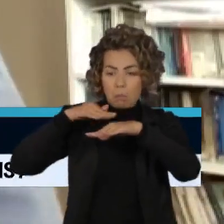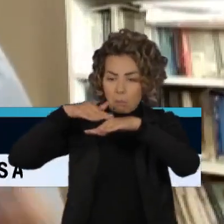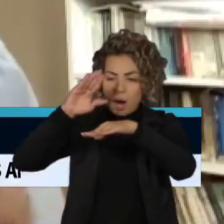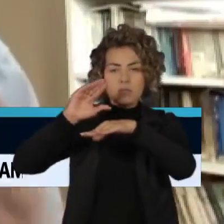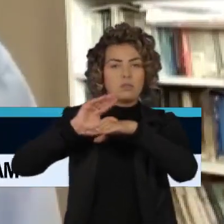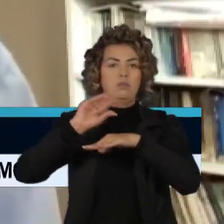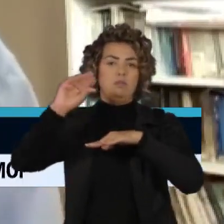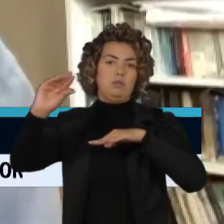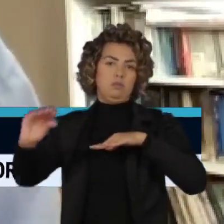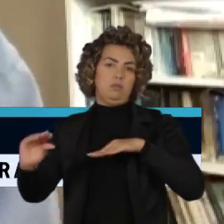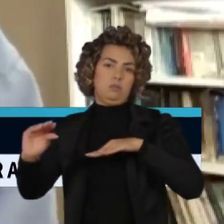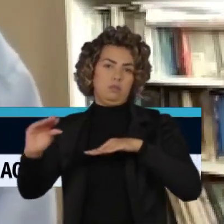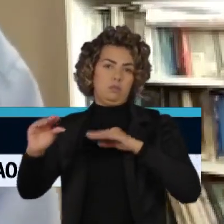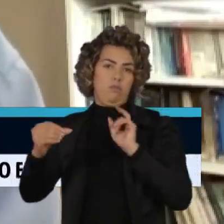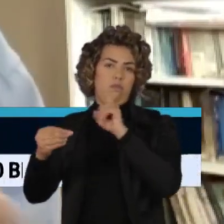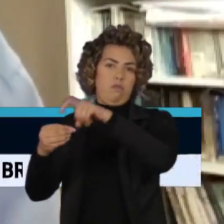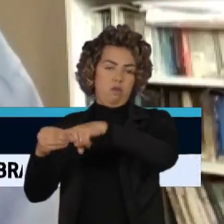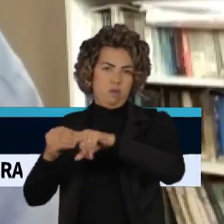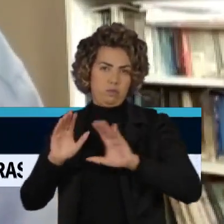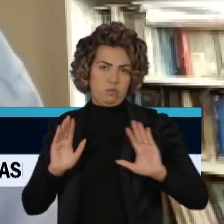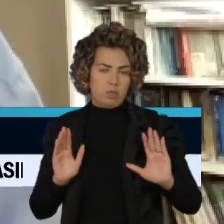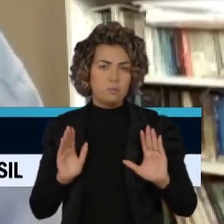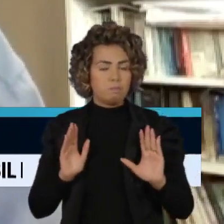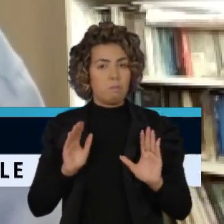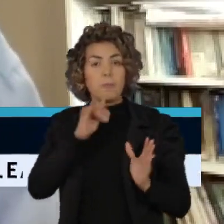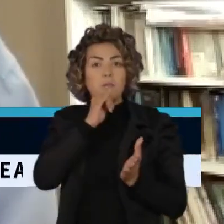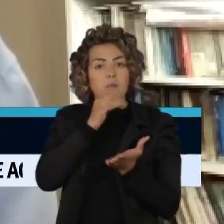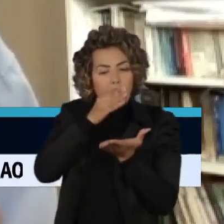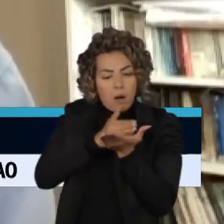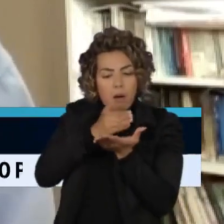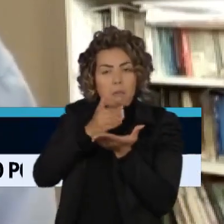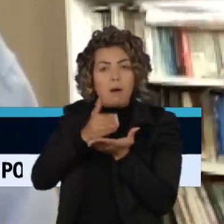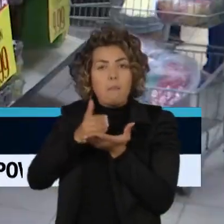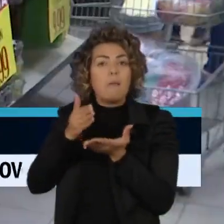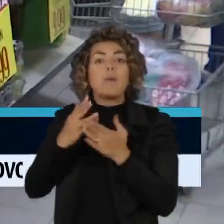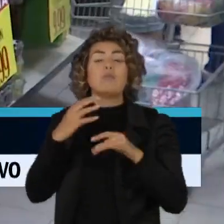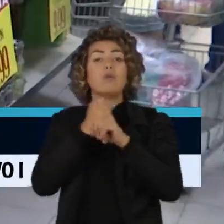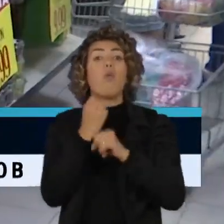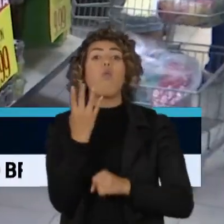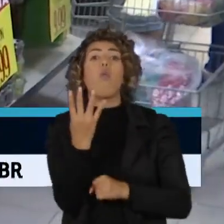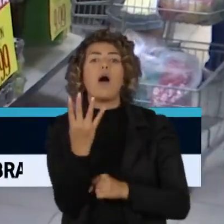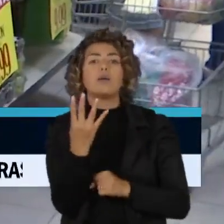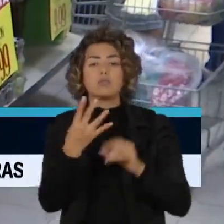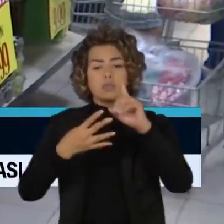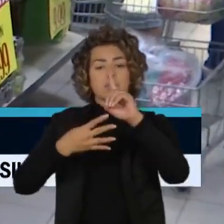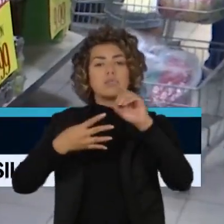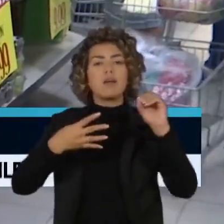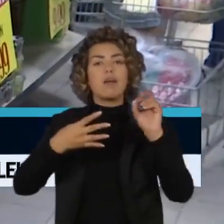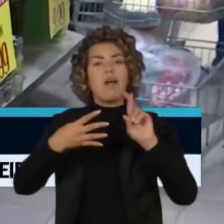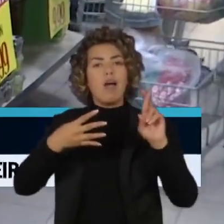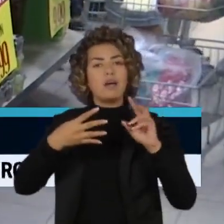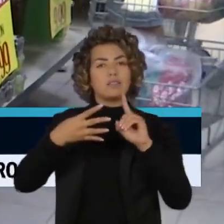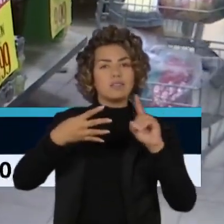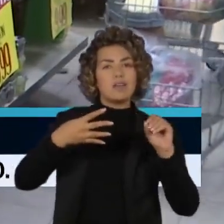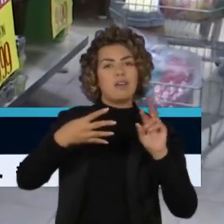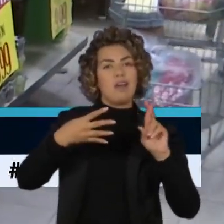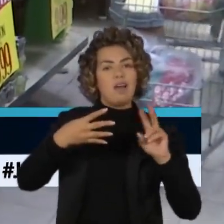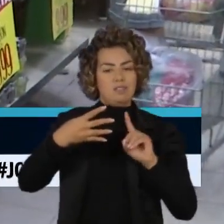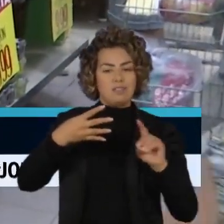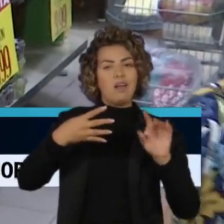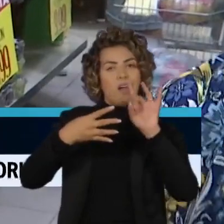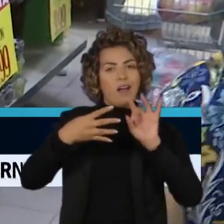Família quanto foi isso foram quatro parcelas de r$ 100 apesar de haver concordância em relação a necessidade